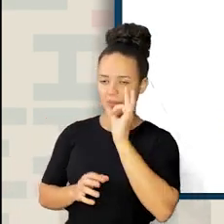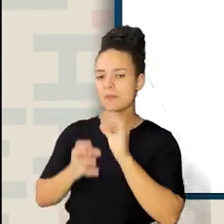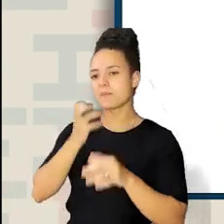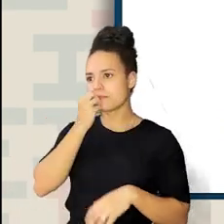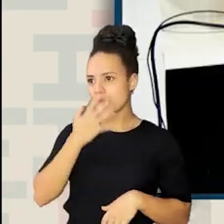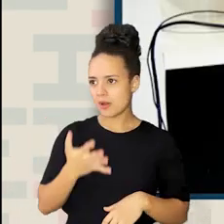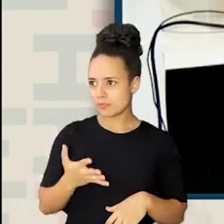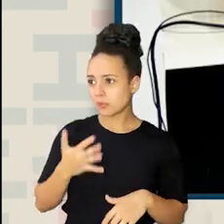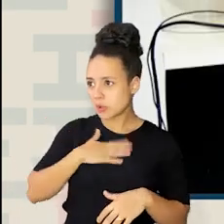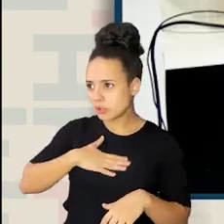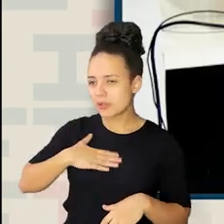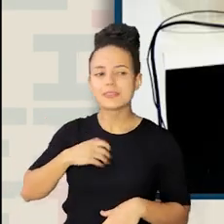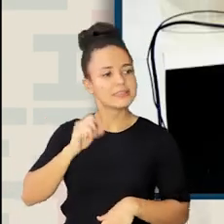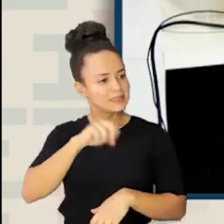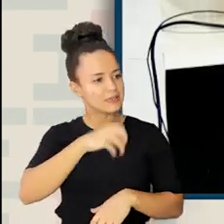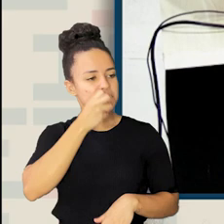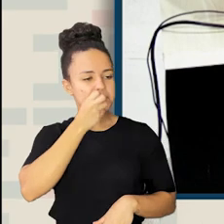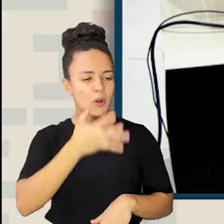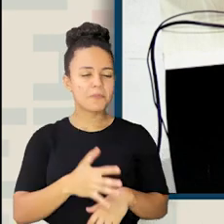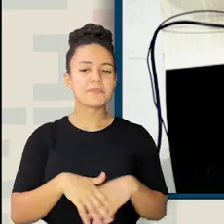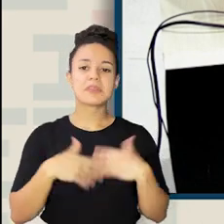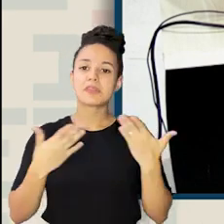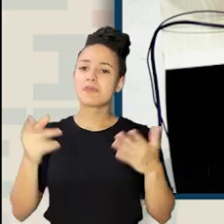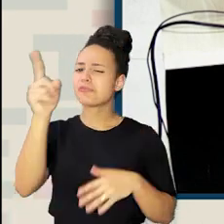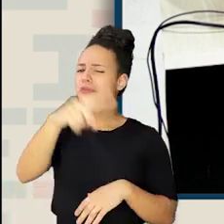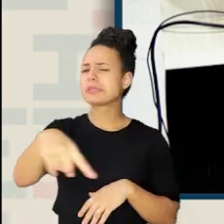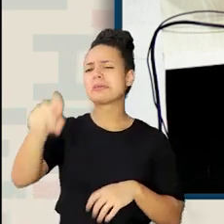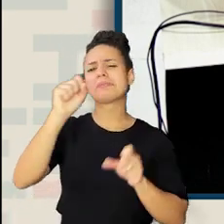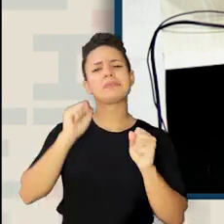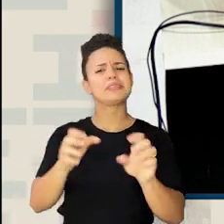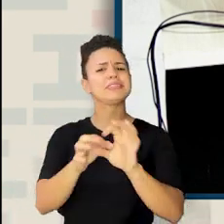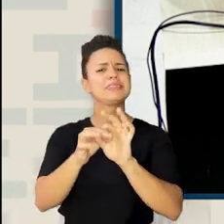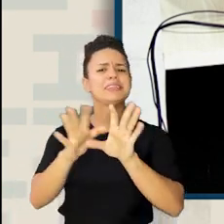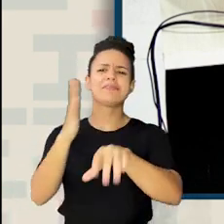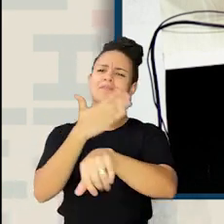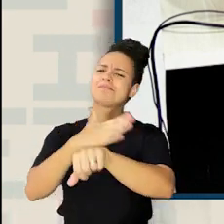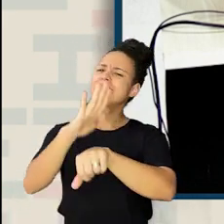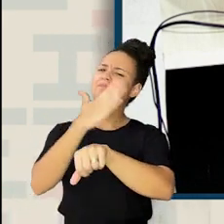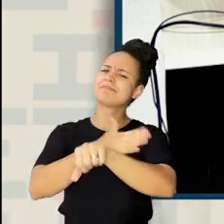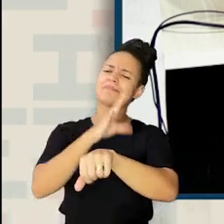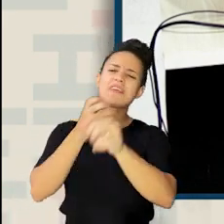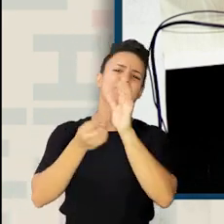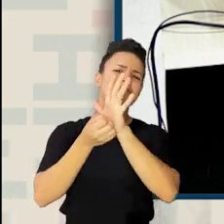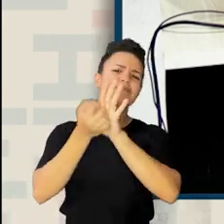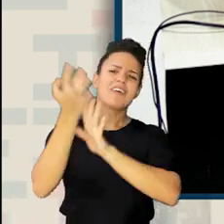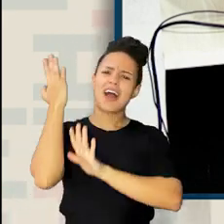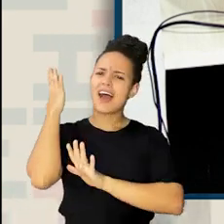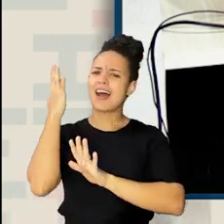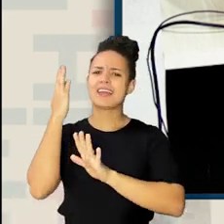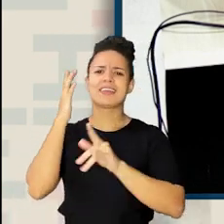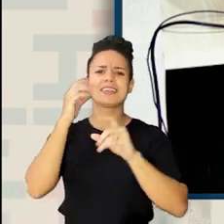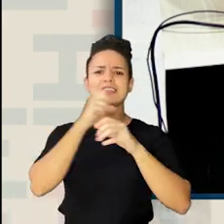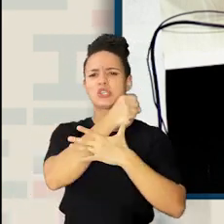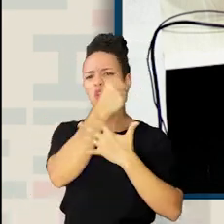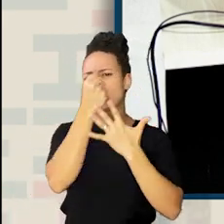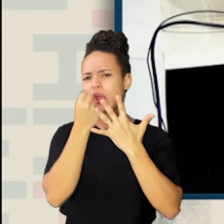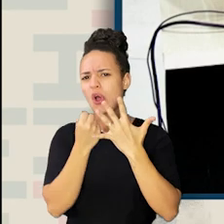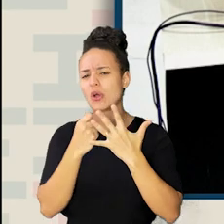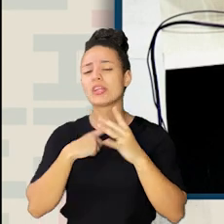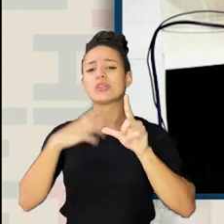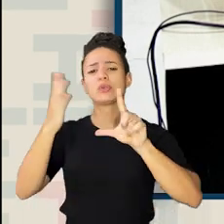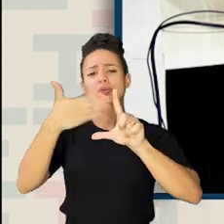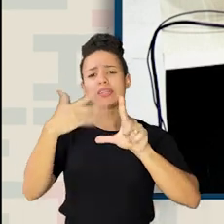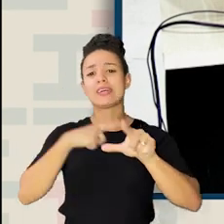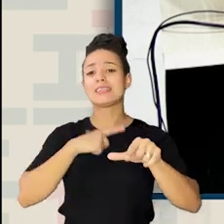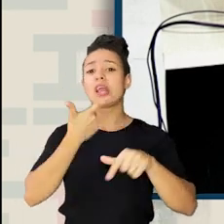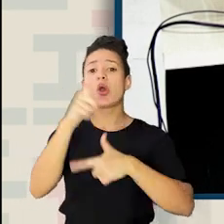Isso. Foi bom? Foi. Gente, aí é isso que vocês podem fazer também com várias sequências de notas, né? Aqui tem no